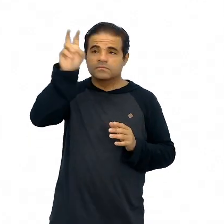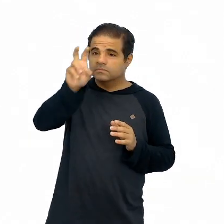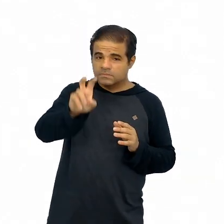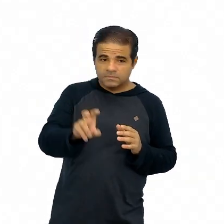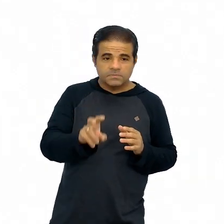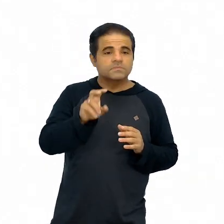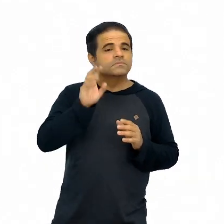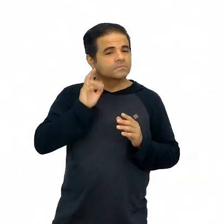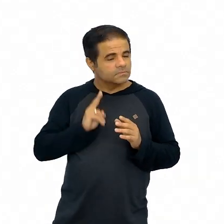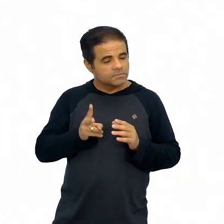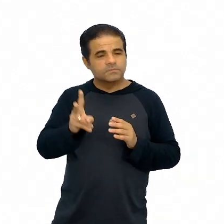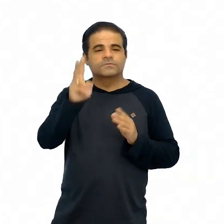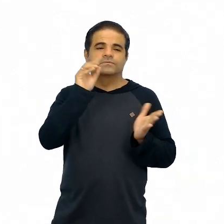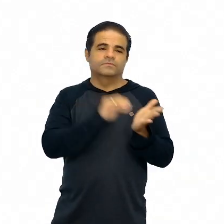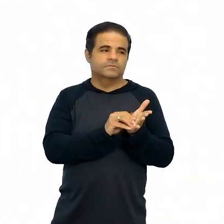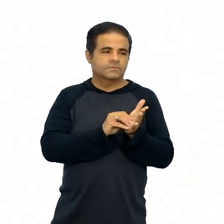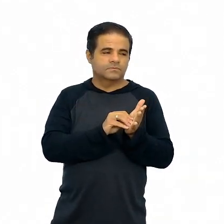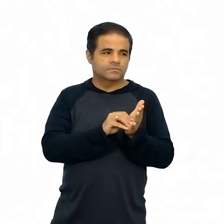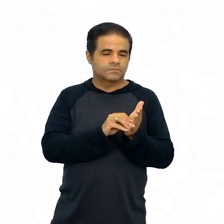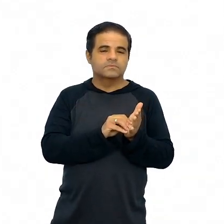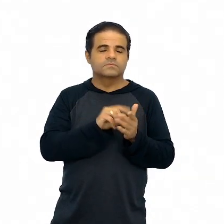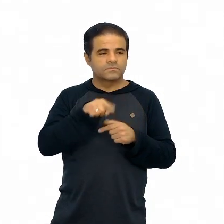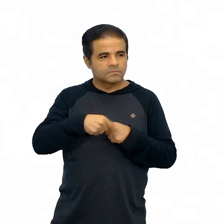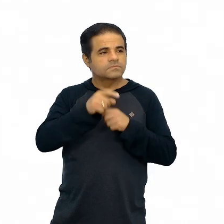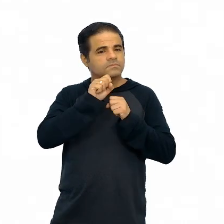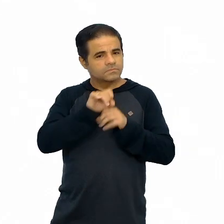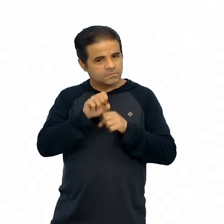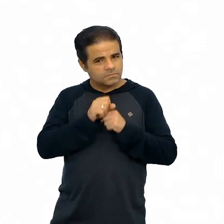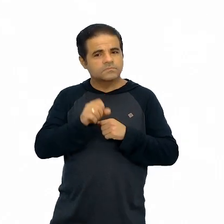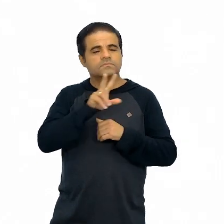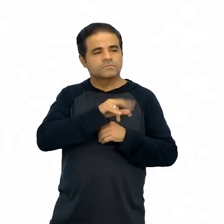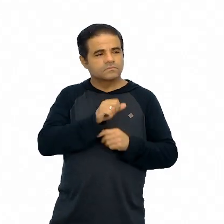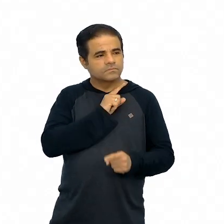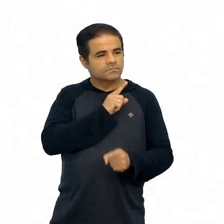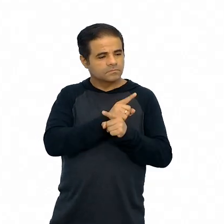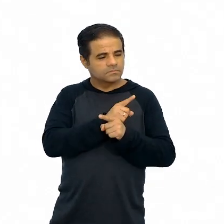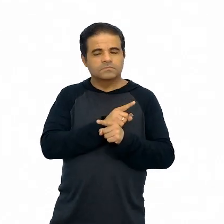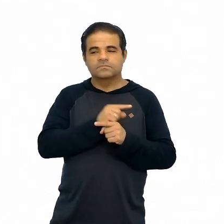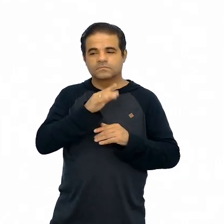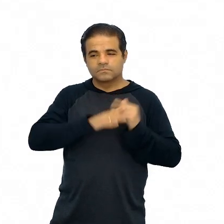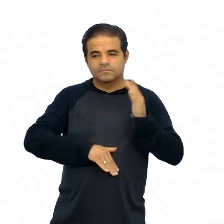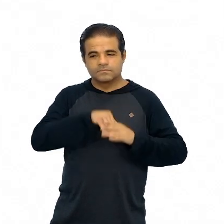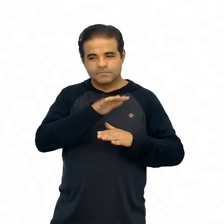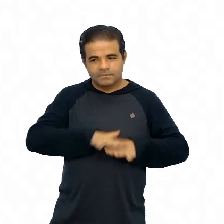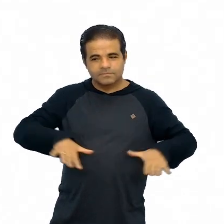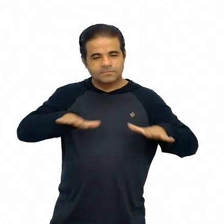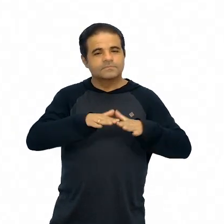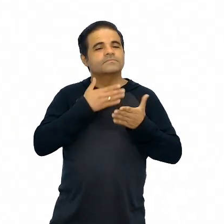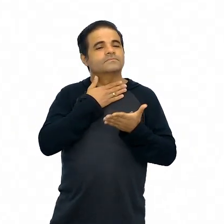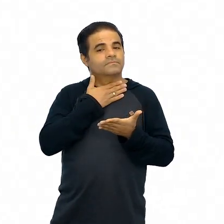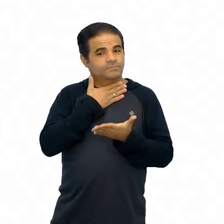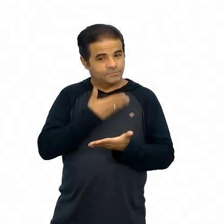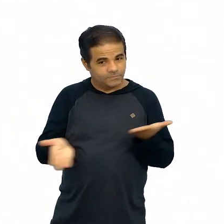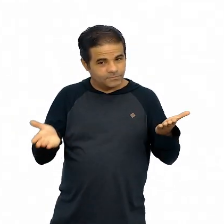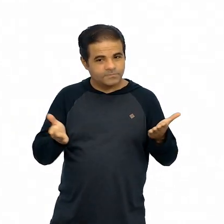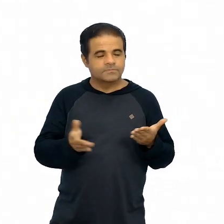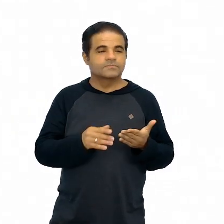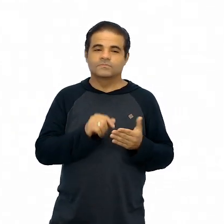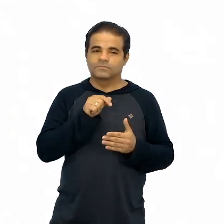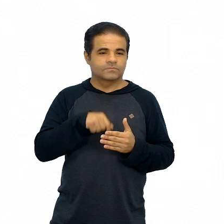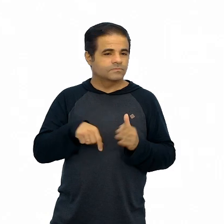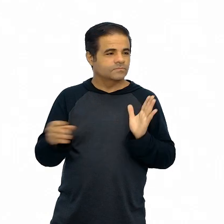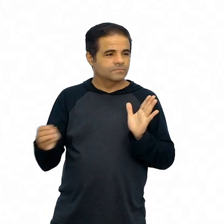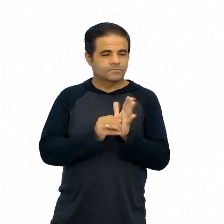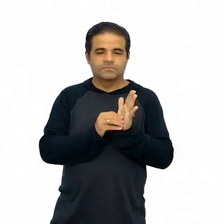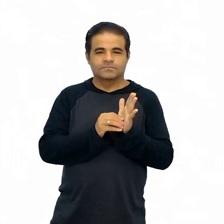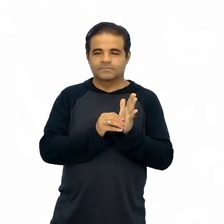quintas-feiras, e aí acessar, pesquisar, e aí eu acho o vídeo que eu perdi, ou que eu não pude por